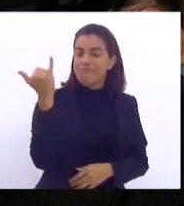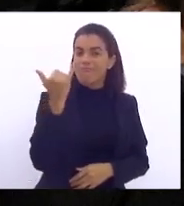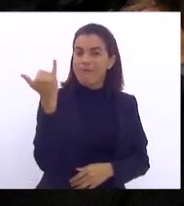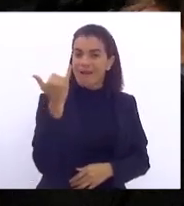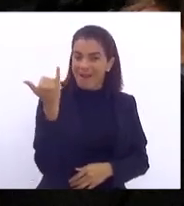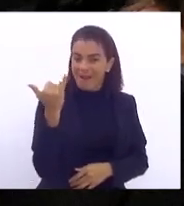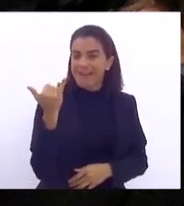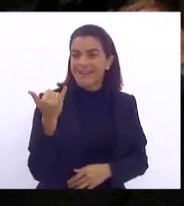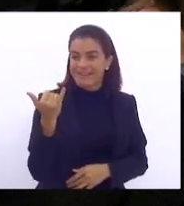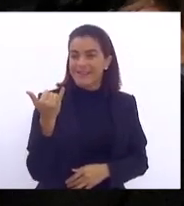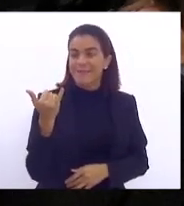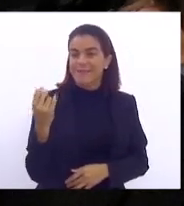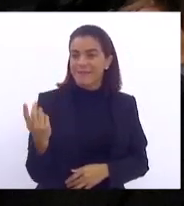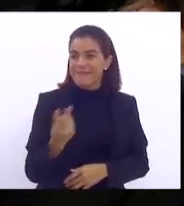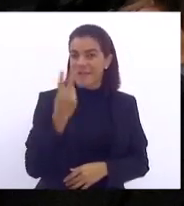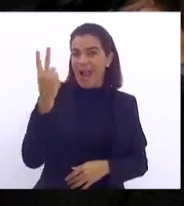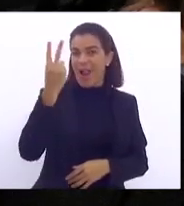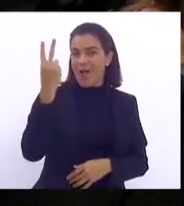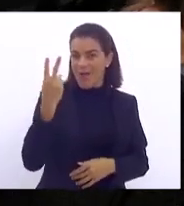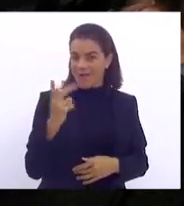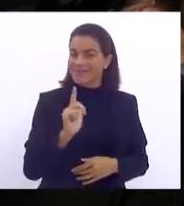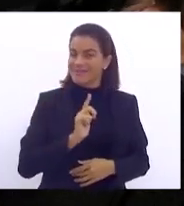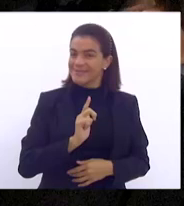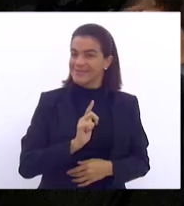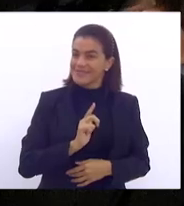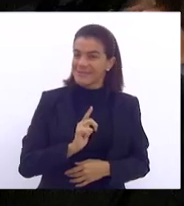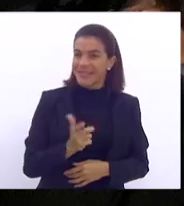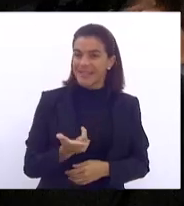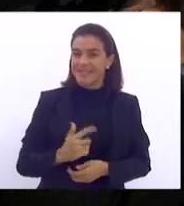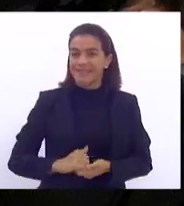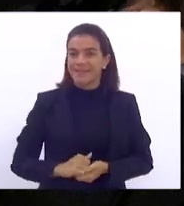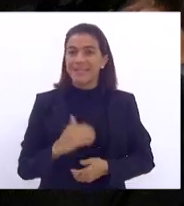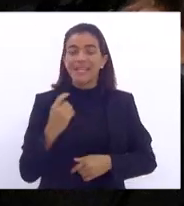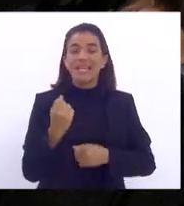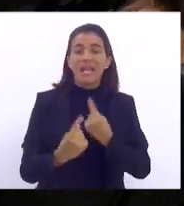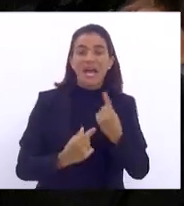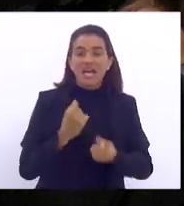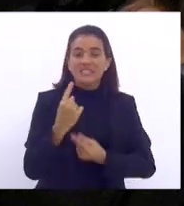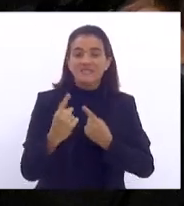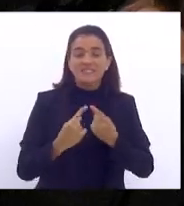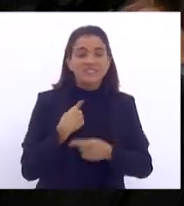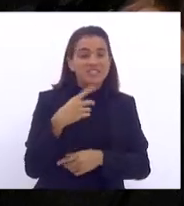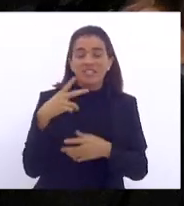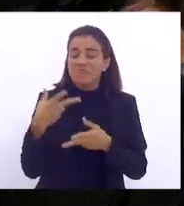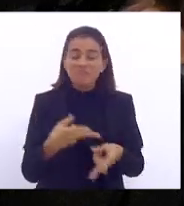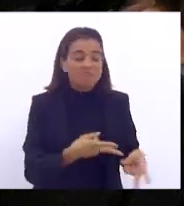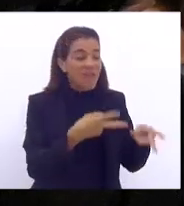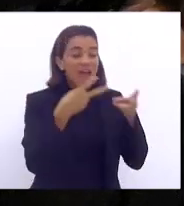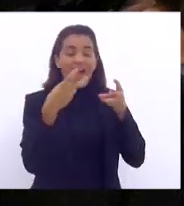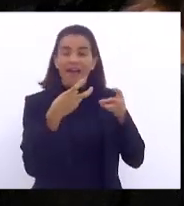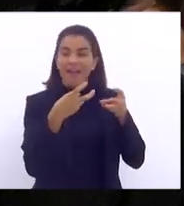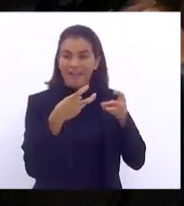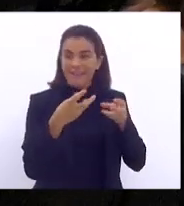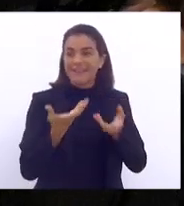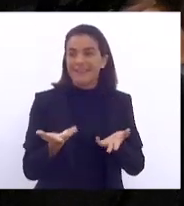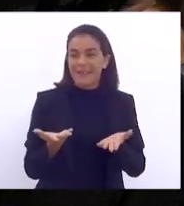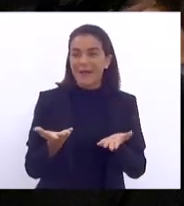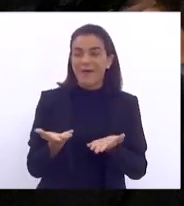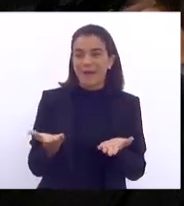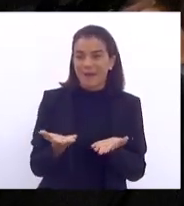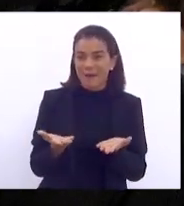Dr André e notório saber que M das vezes a gente deixa se levar nessa correria não percebe Então gostaria